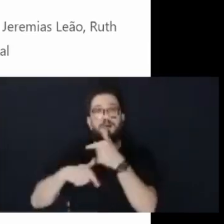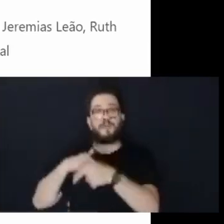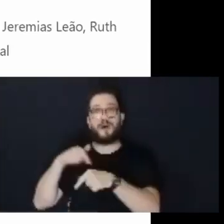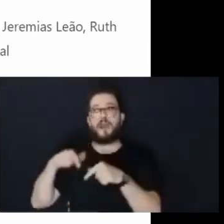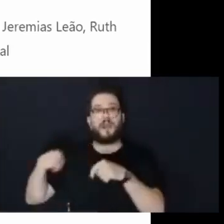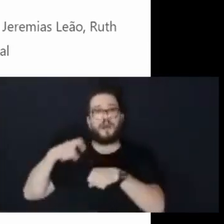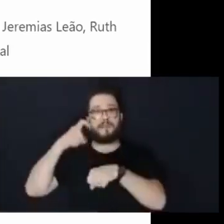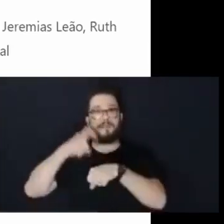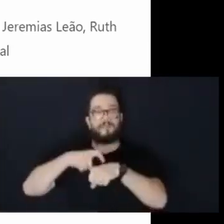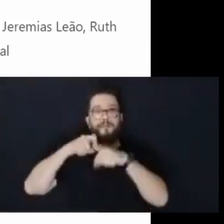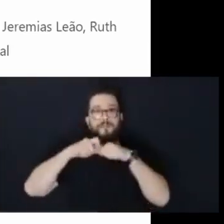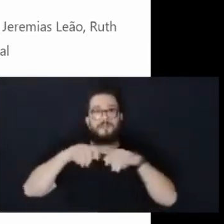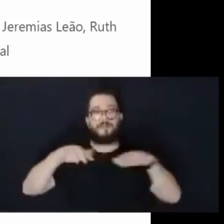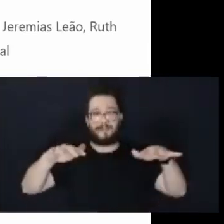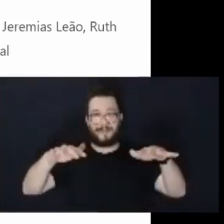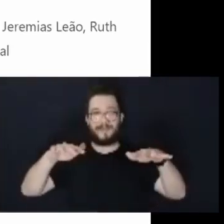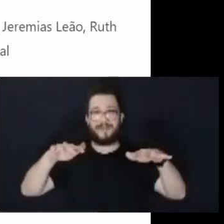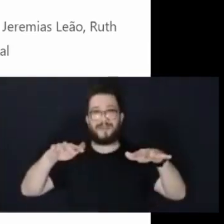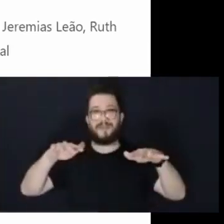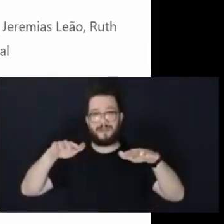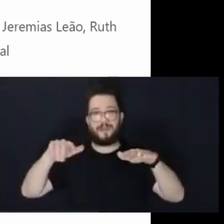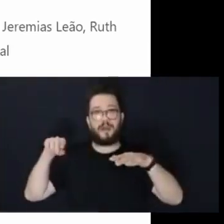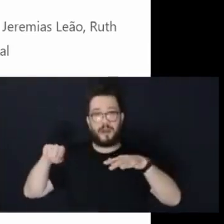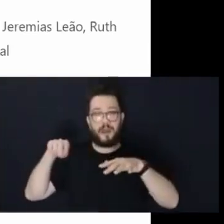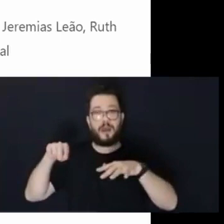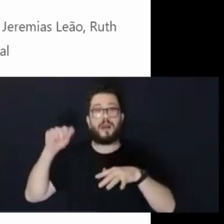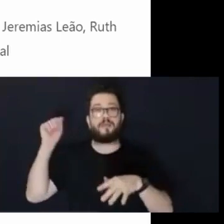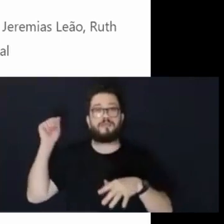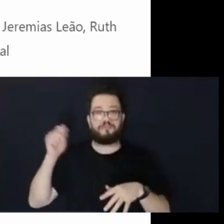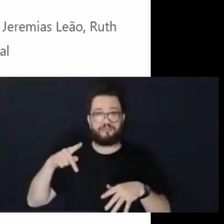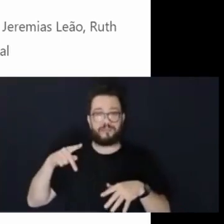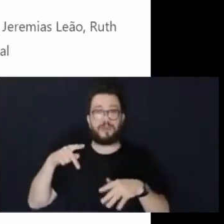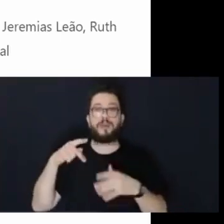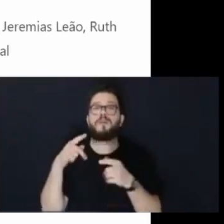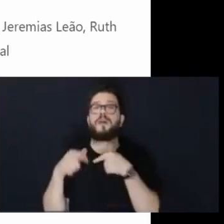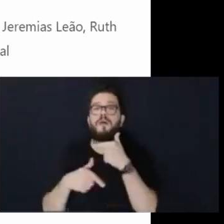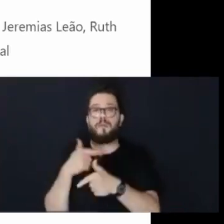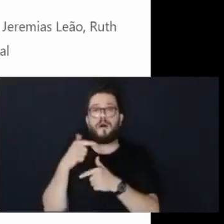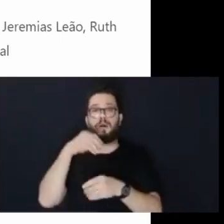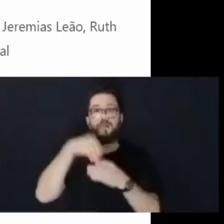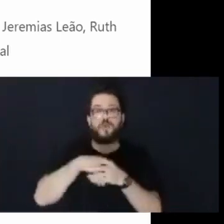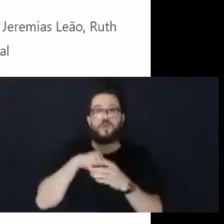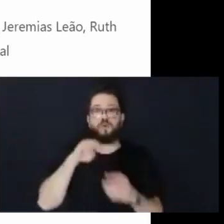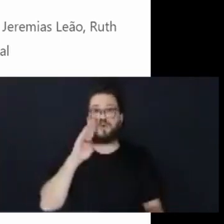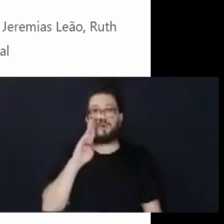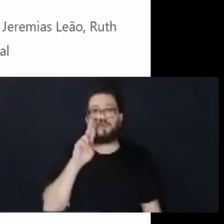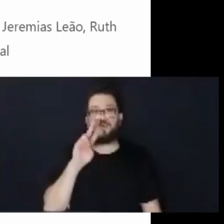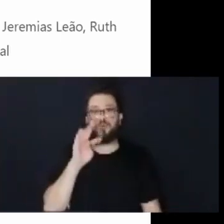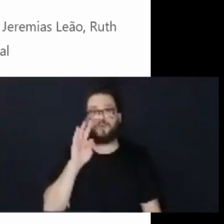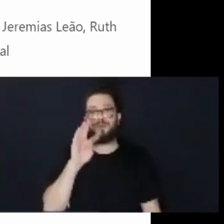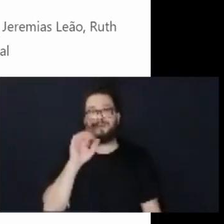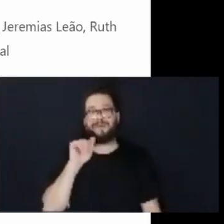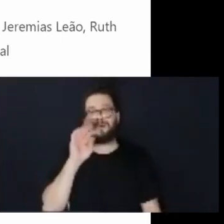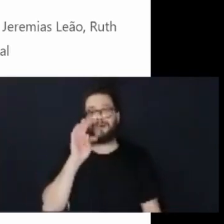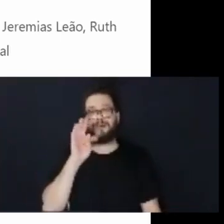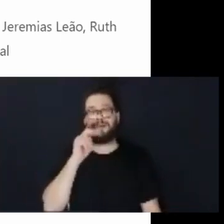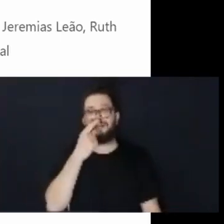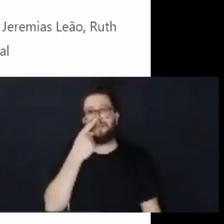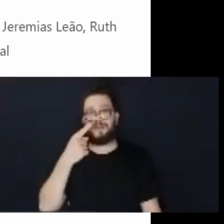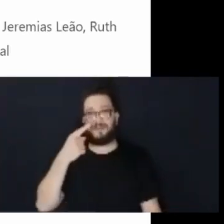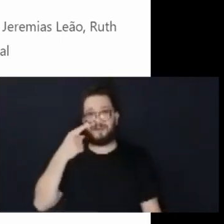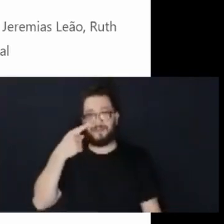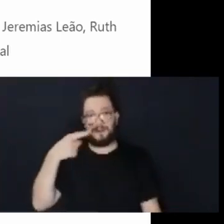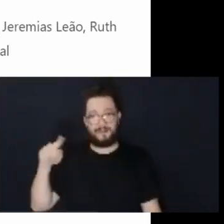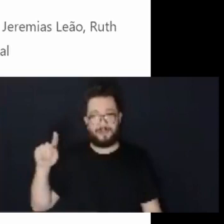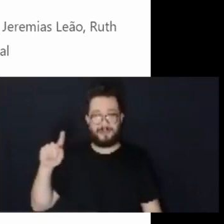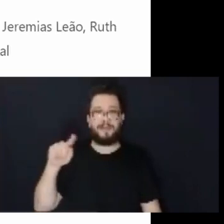pesquisadora aposentada pelo Instituto Butantan e também trabalhou no Instituto Max Planck com imunologia dos beta-coronavírus, é uma